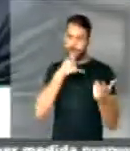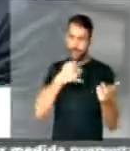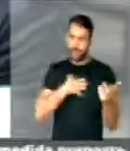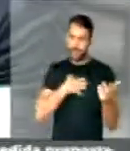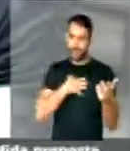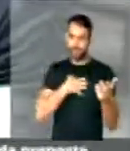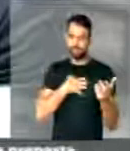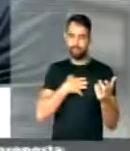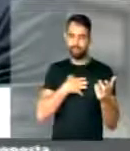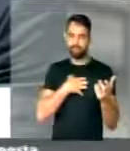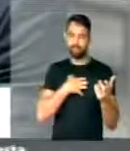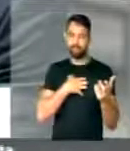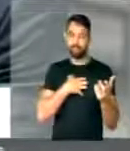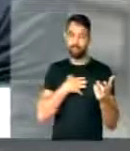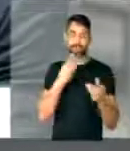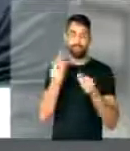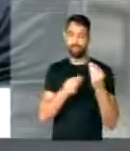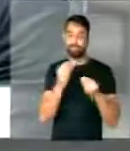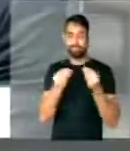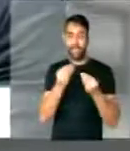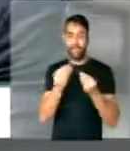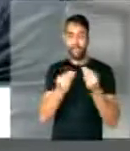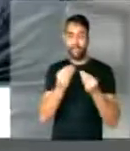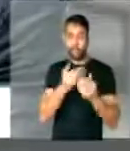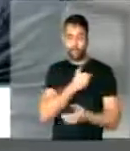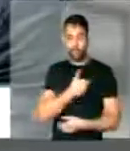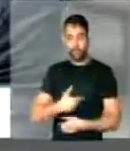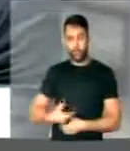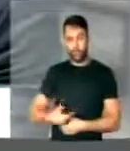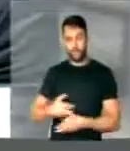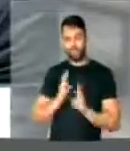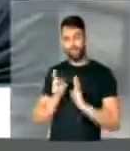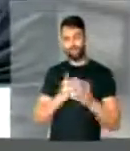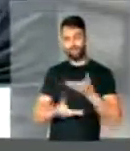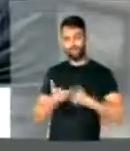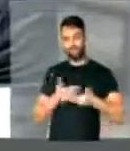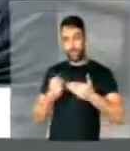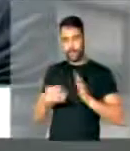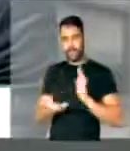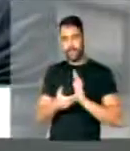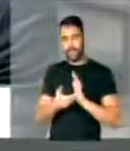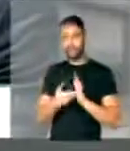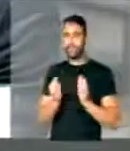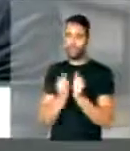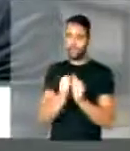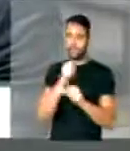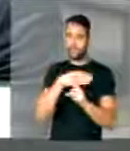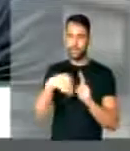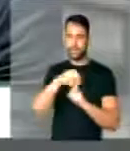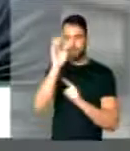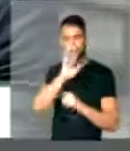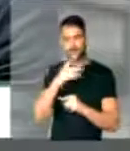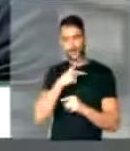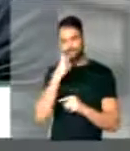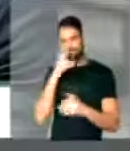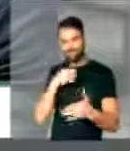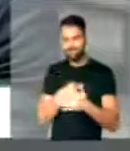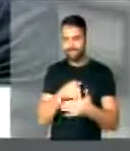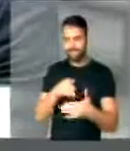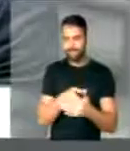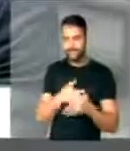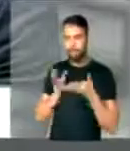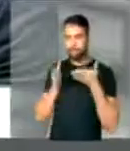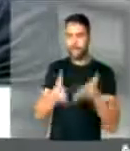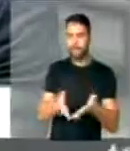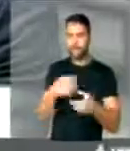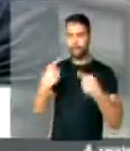Infelizmente, né, a forma que o governo se relaciona com essa casa e com essa sociedade, né, limita a participação de